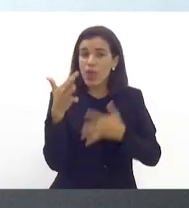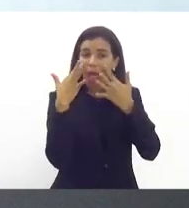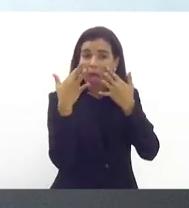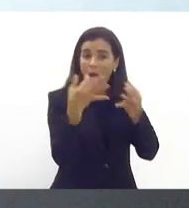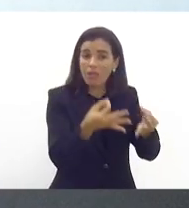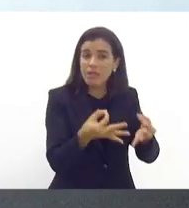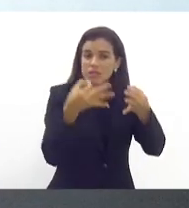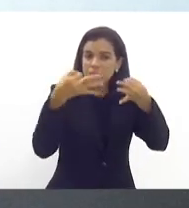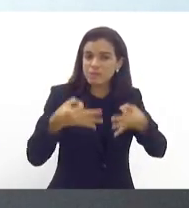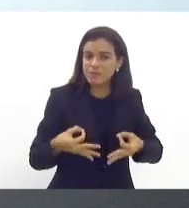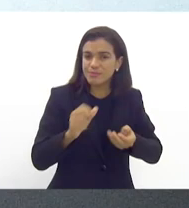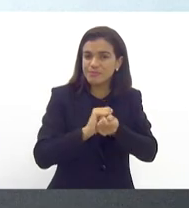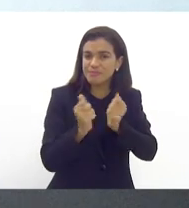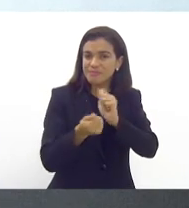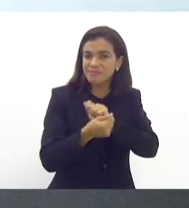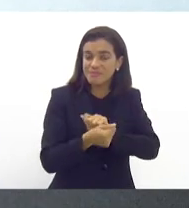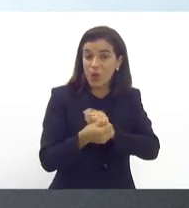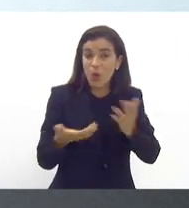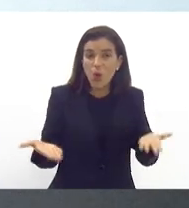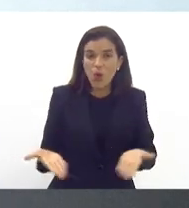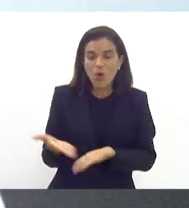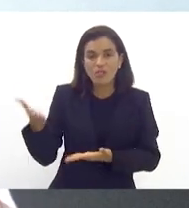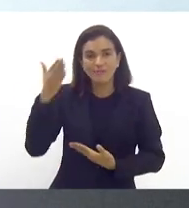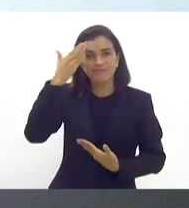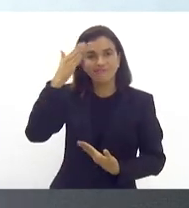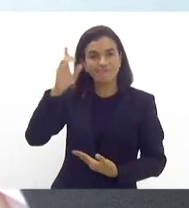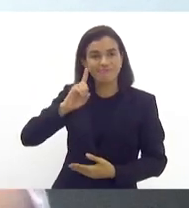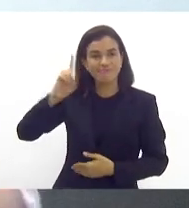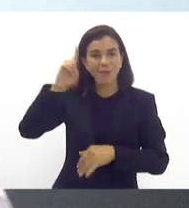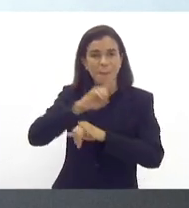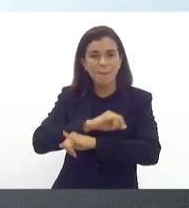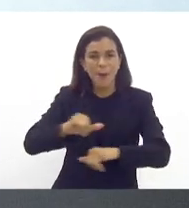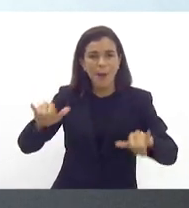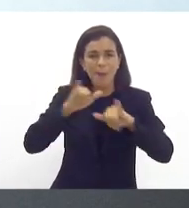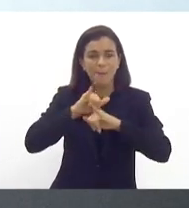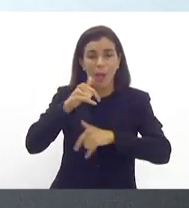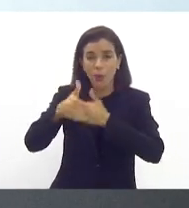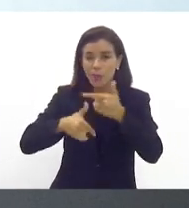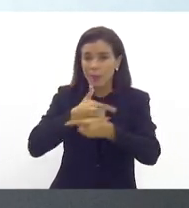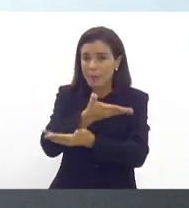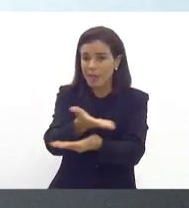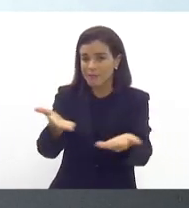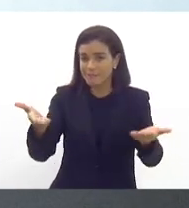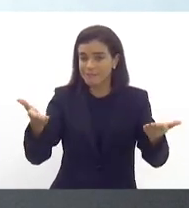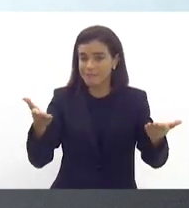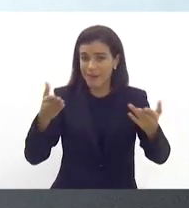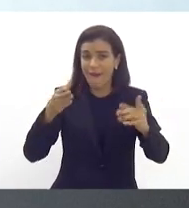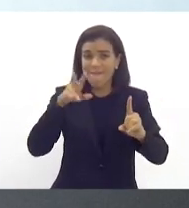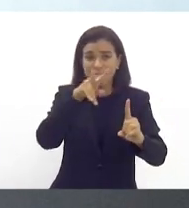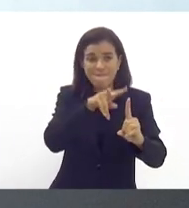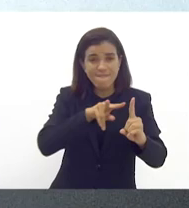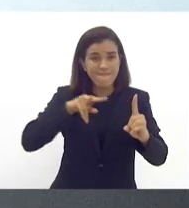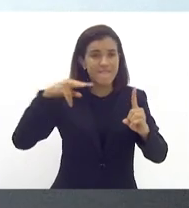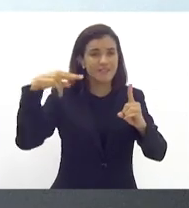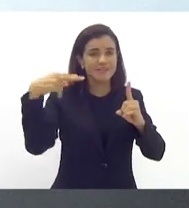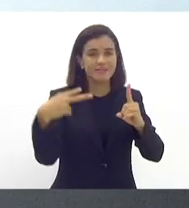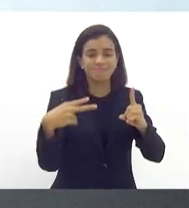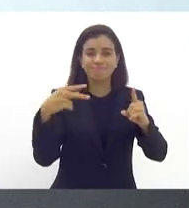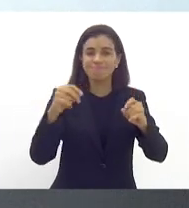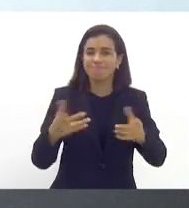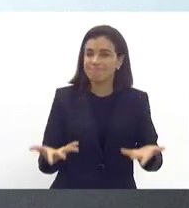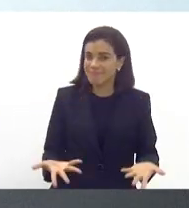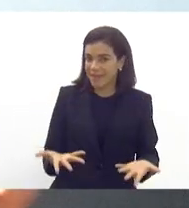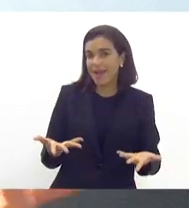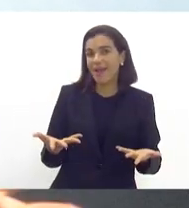adequada e hoje graças a Deus com as campanhas com o trabalho de todos vocês a visibilidade aparece e com a